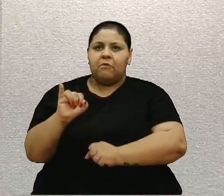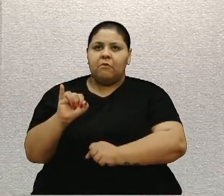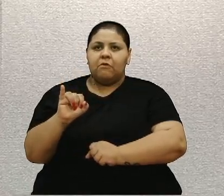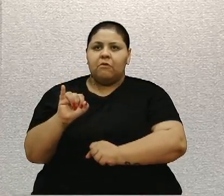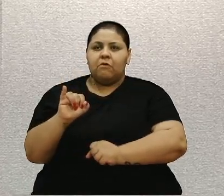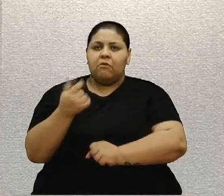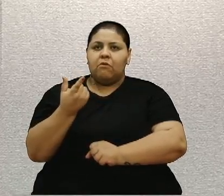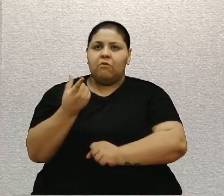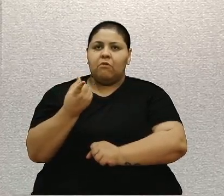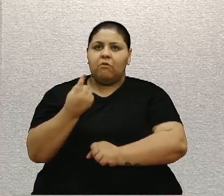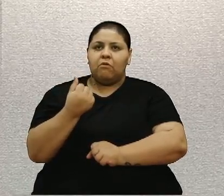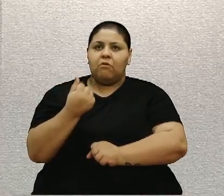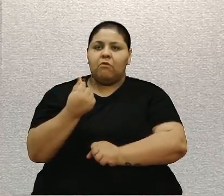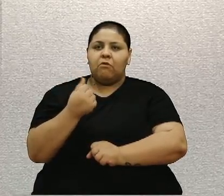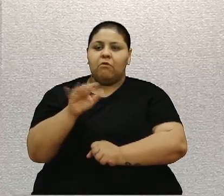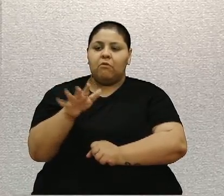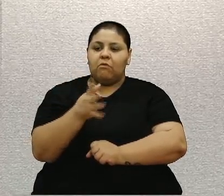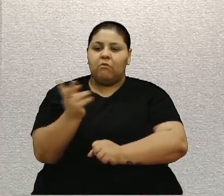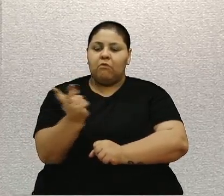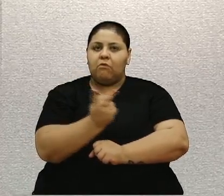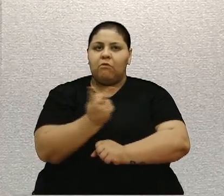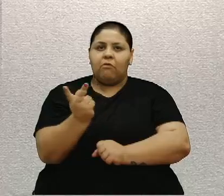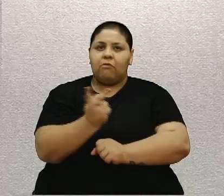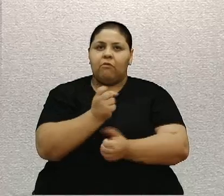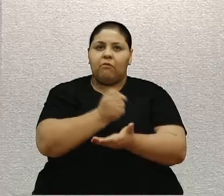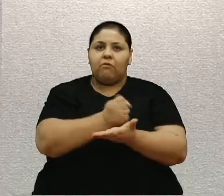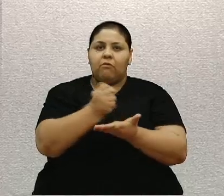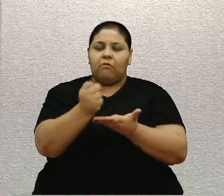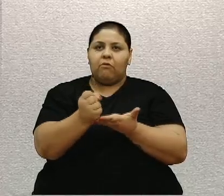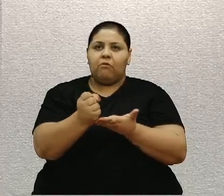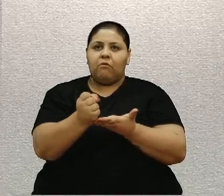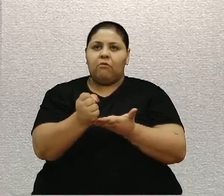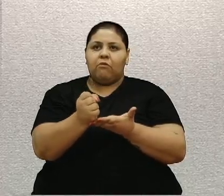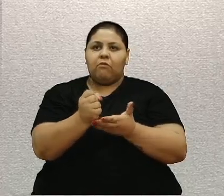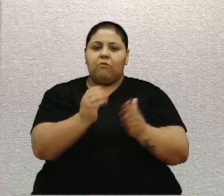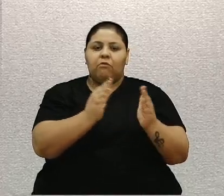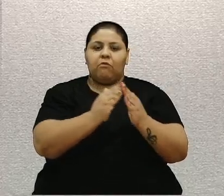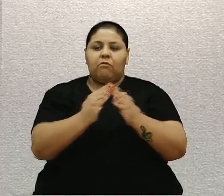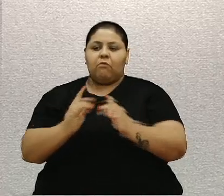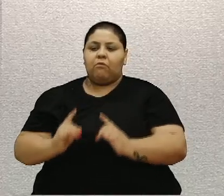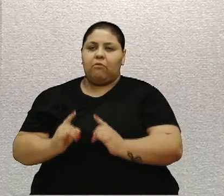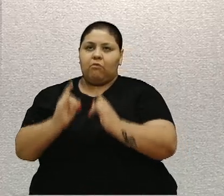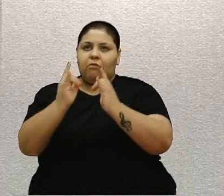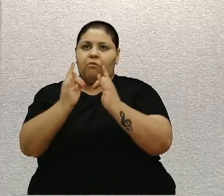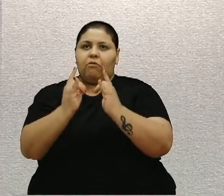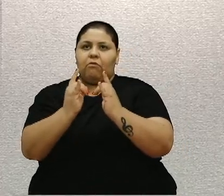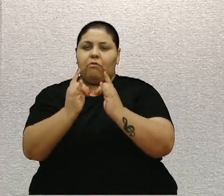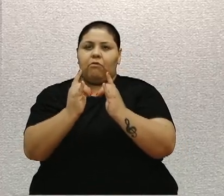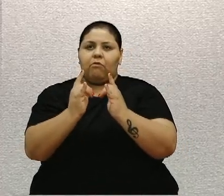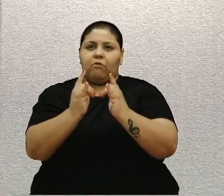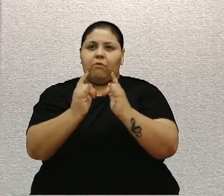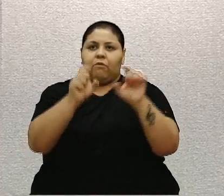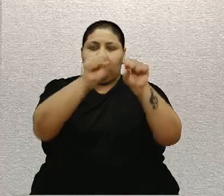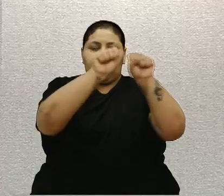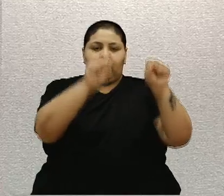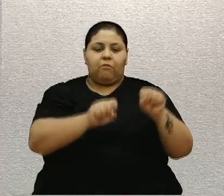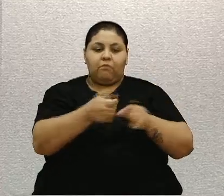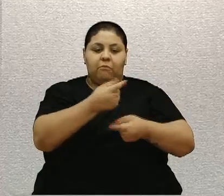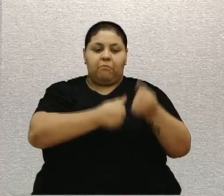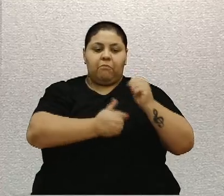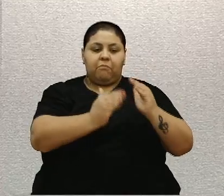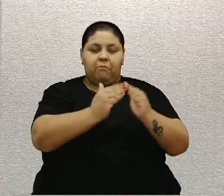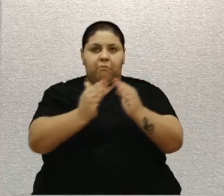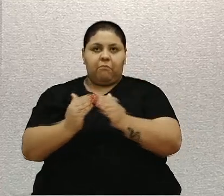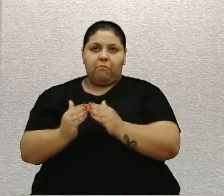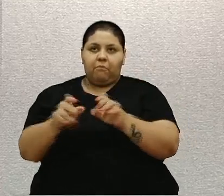montante pactuado entre as partes nos contratos de financiamento imobiliário celebrados no âmbito do sistema financeiro habitacional e no